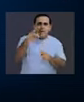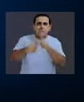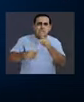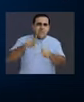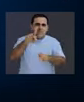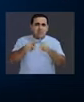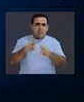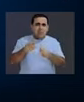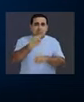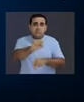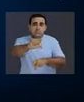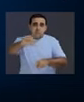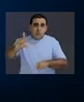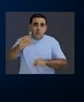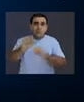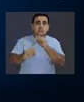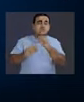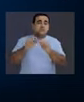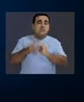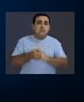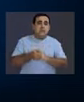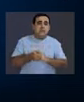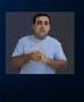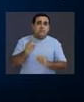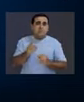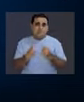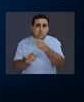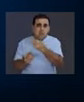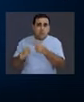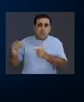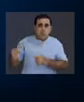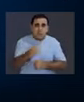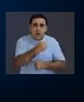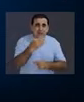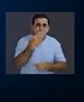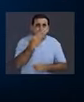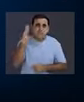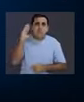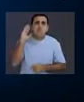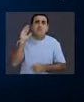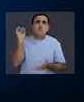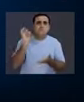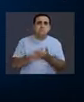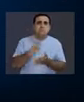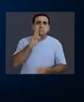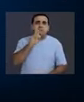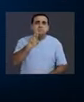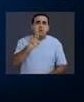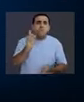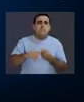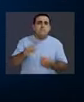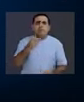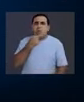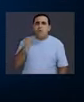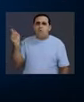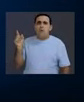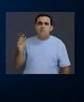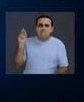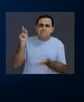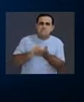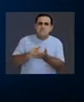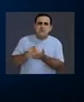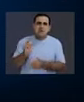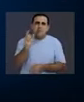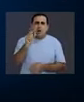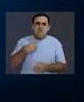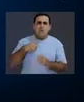povo de São Luís que o Duarte está prometendo, ele cumpre, que ele é um homem de palavra.